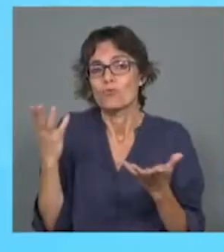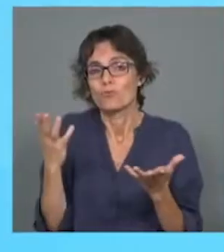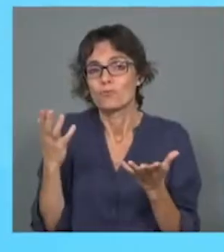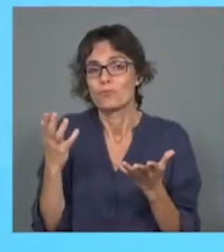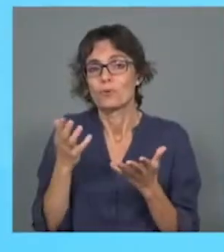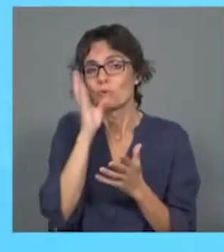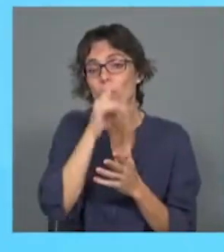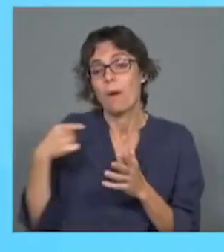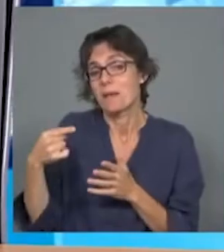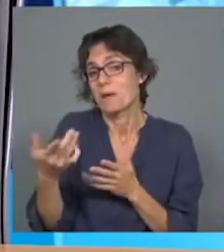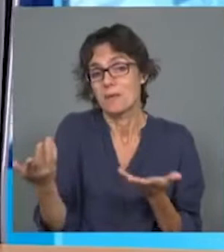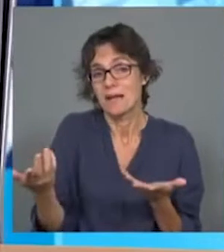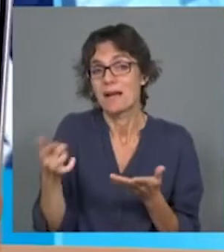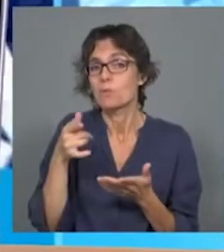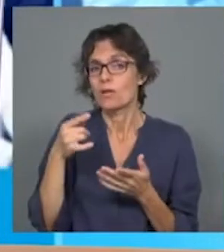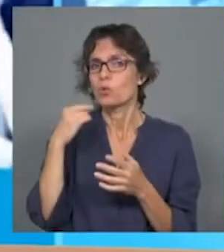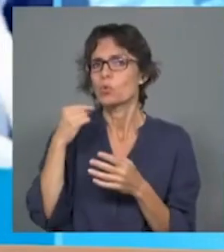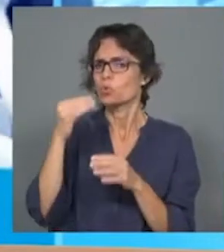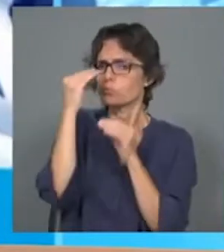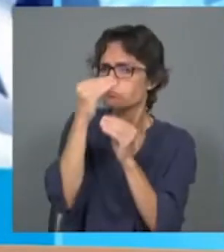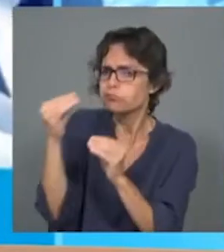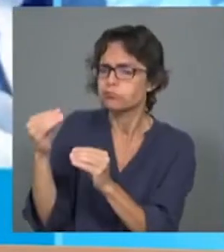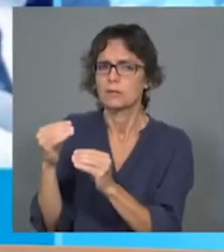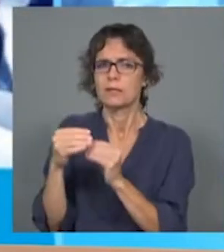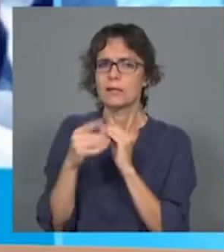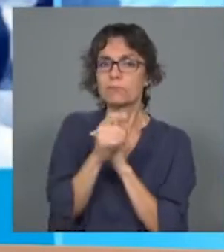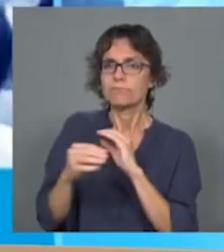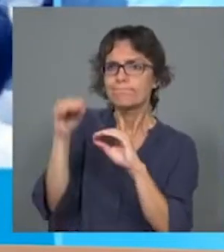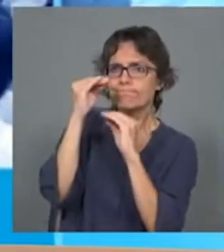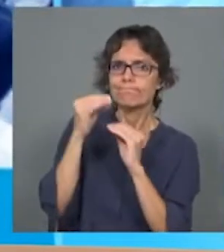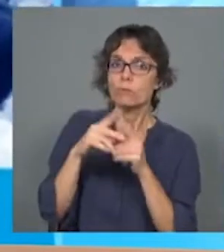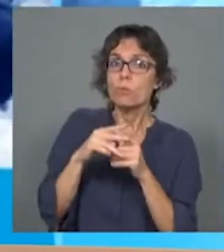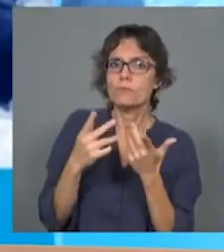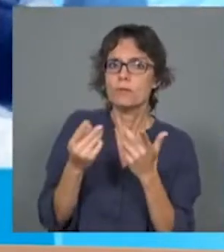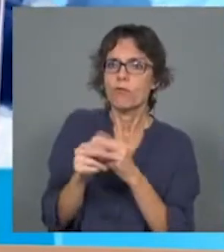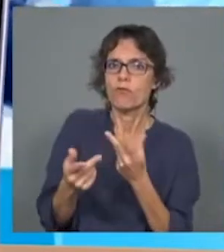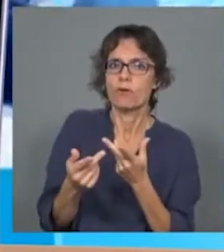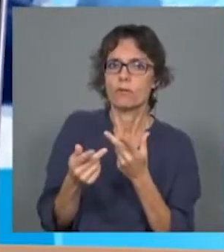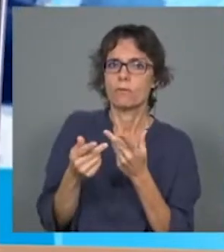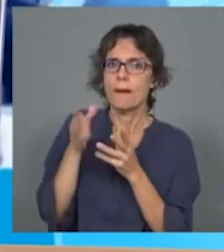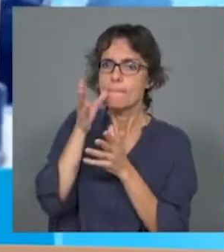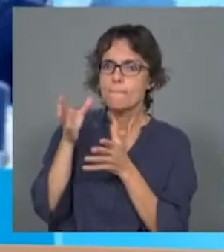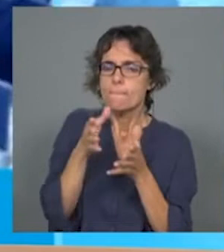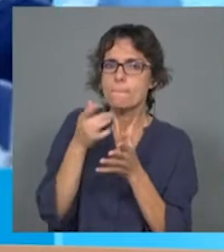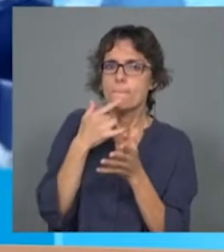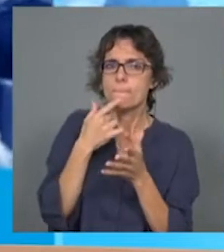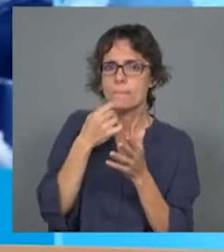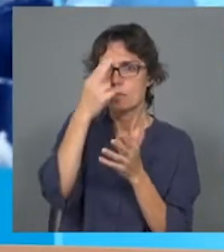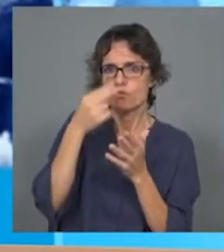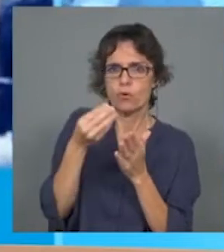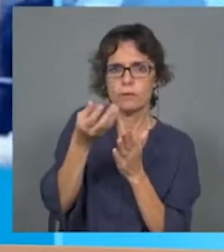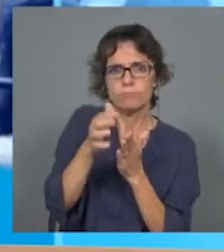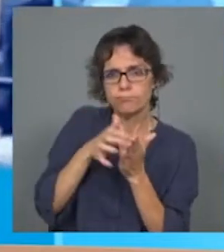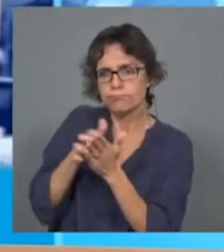A ideia é justamente essa, portanto, fornecer instrumentos interpretativos, fornecer vias de estudo, fornecer bibliografia, apresentar